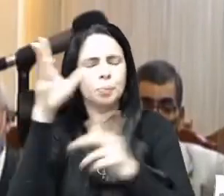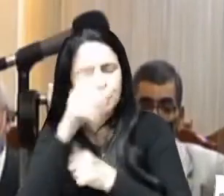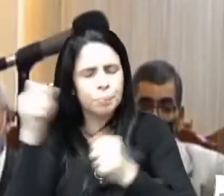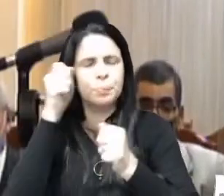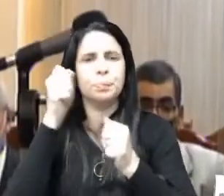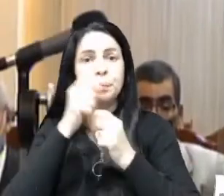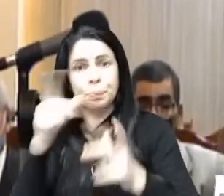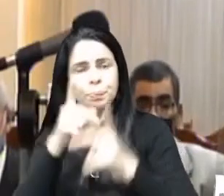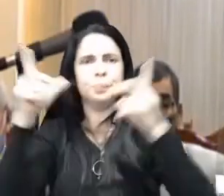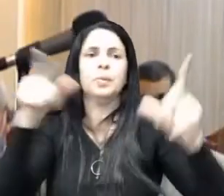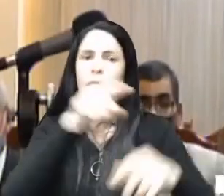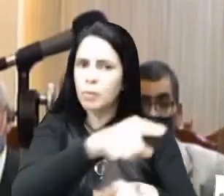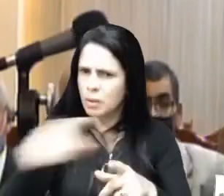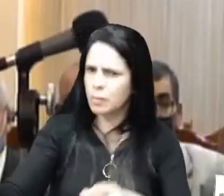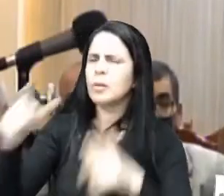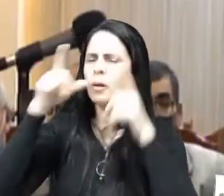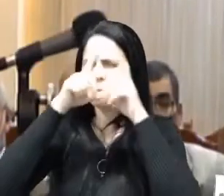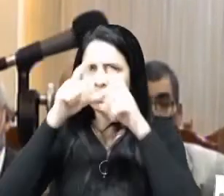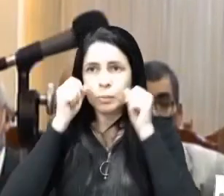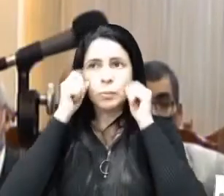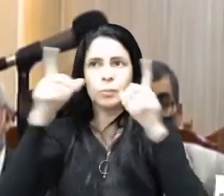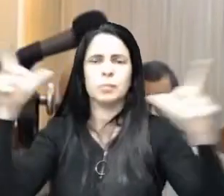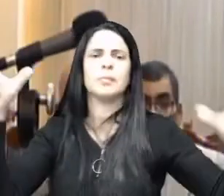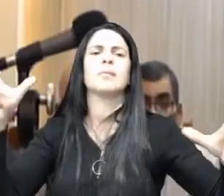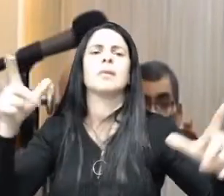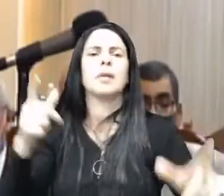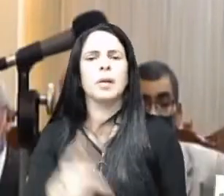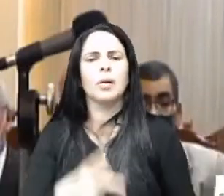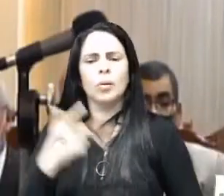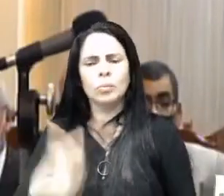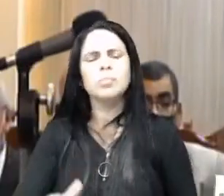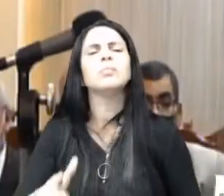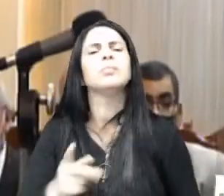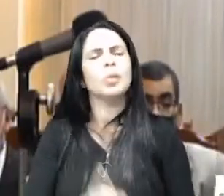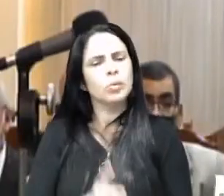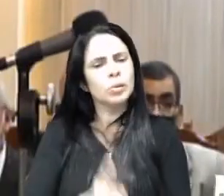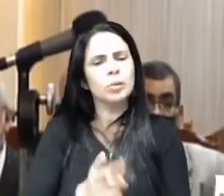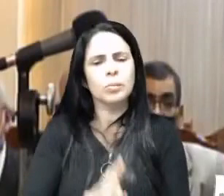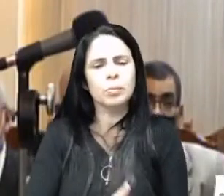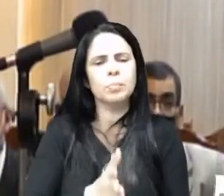e você vai se acordar outra vez para continuar a caminhada.